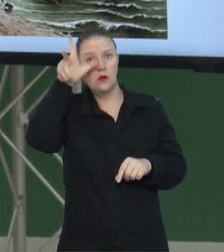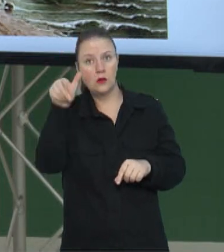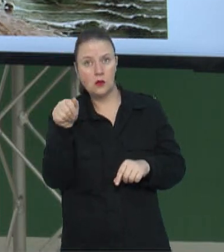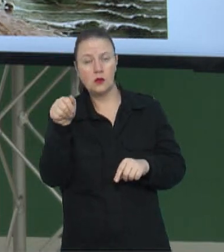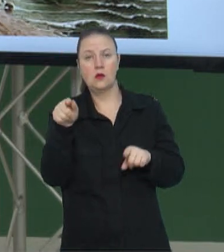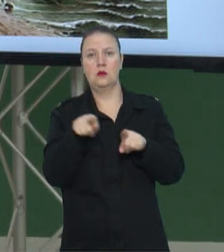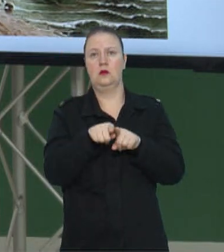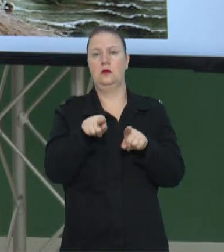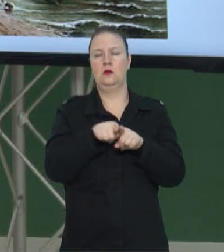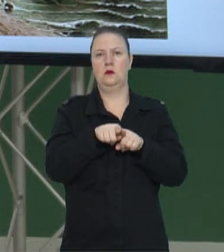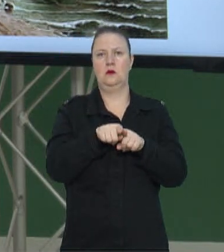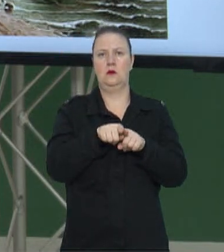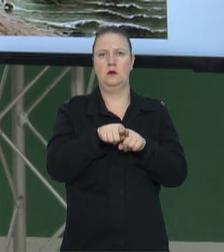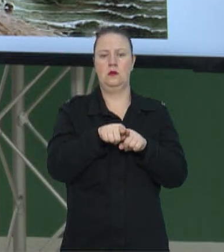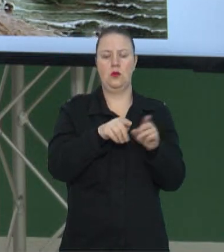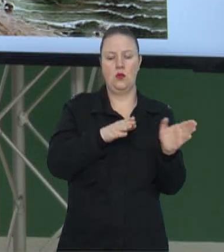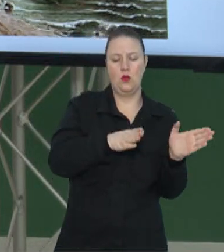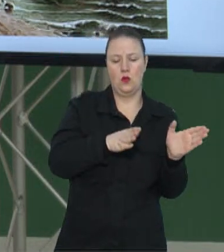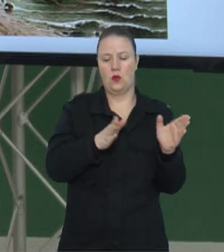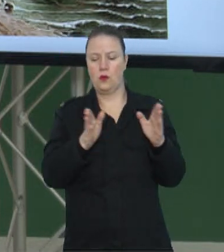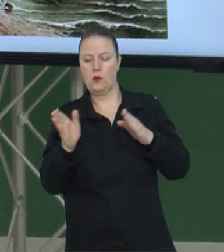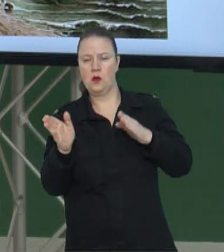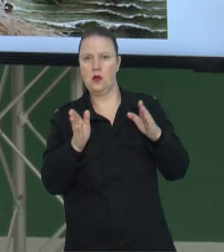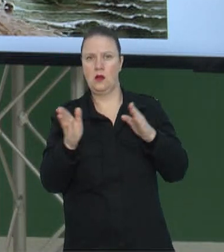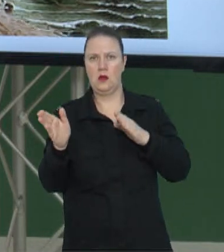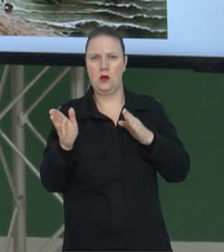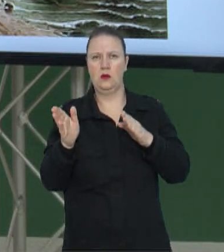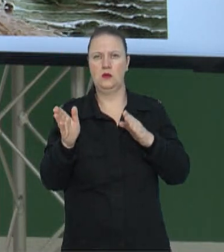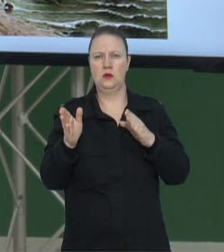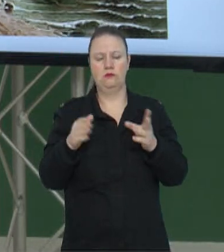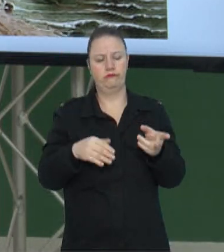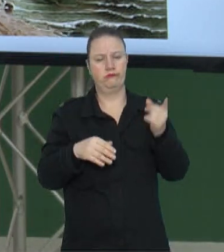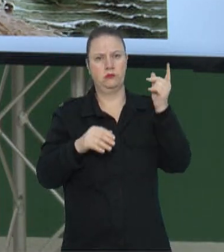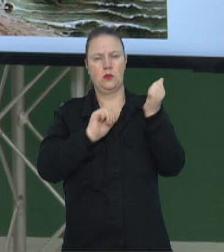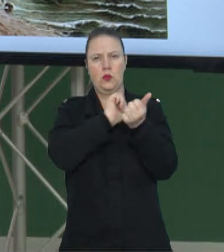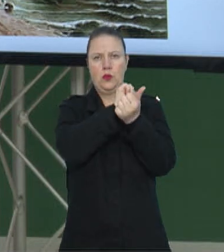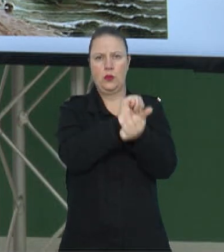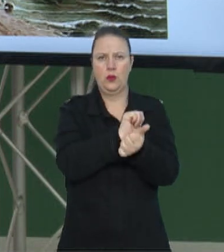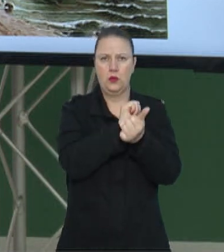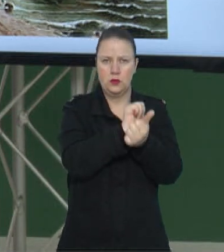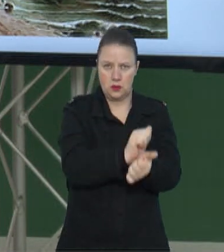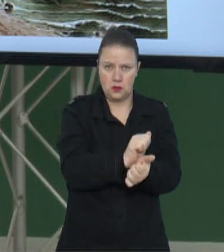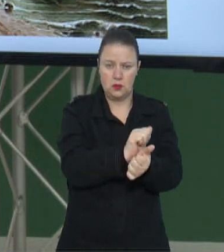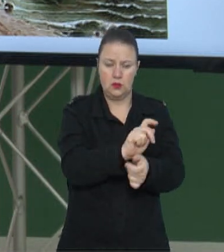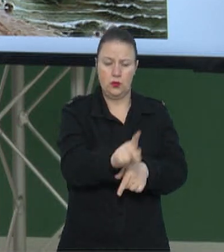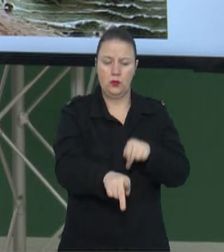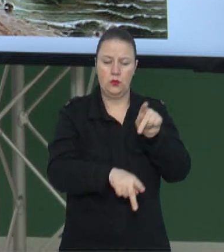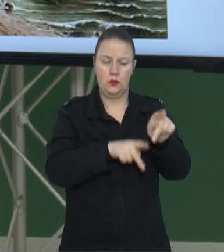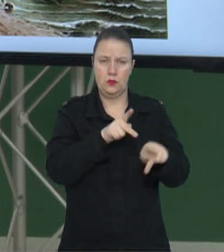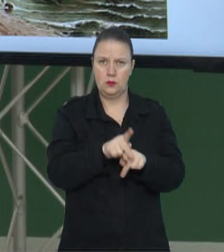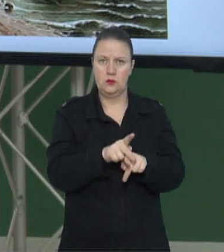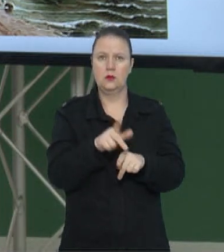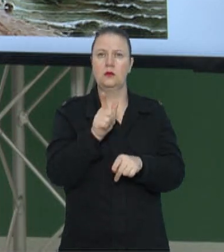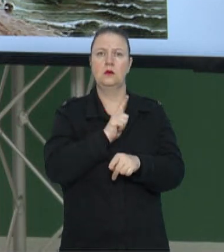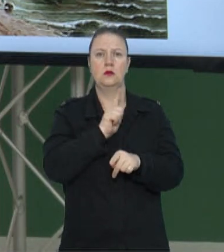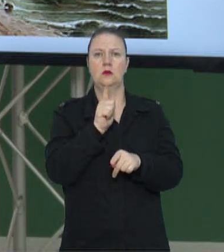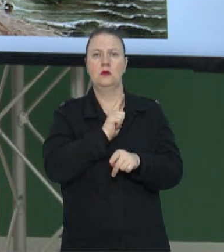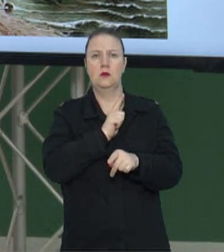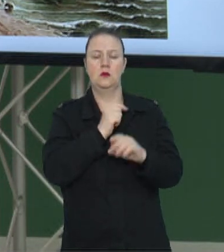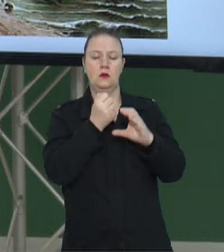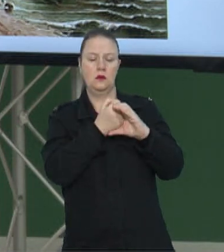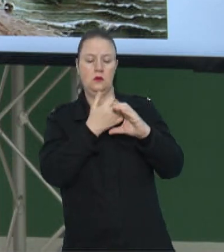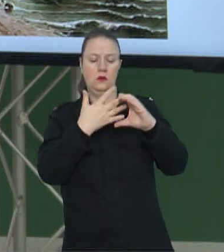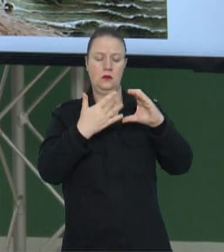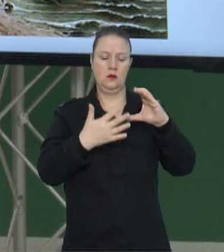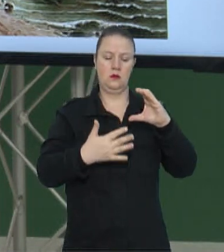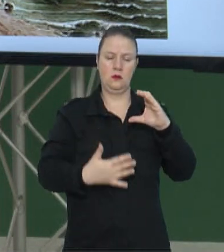no período da escravidão, né, para trabalhar como escravos, povos escravizados, a gente tem todas essas